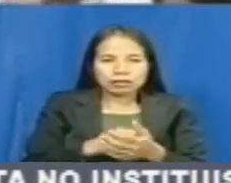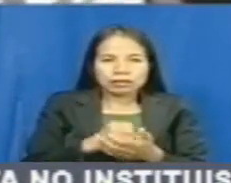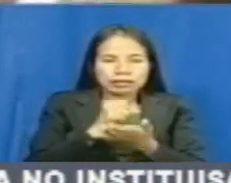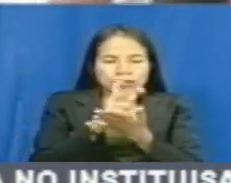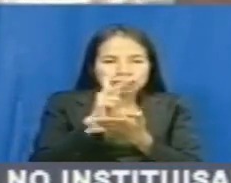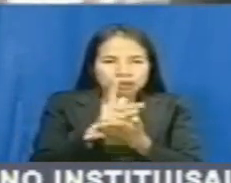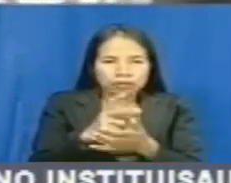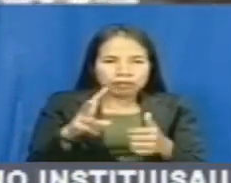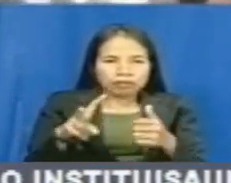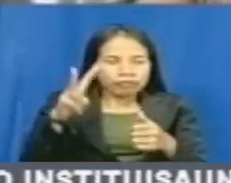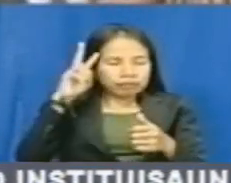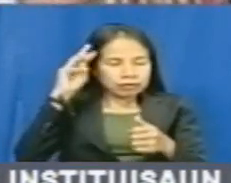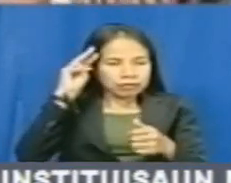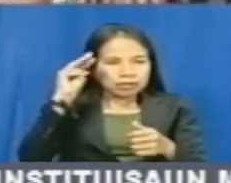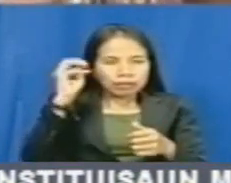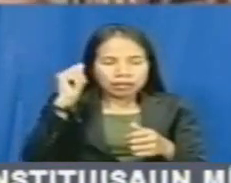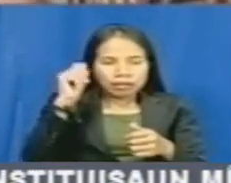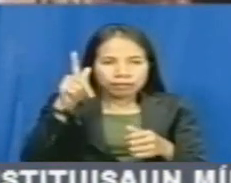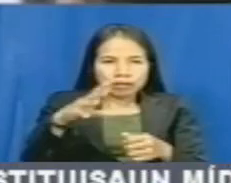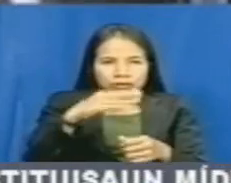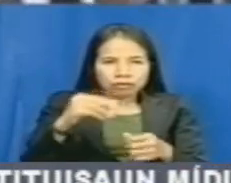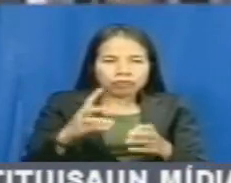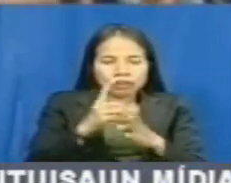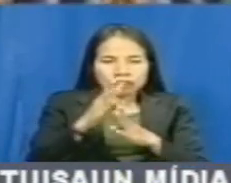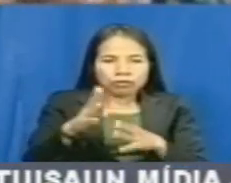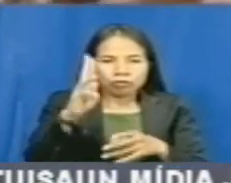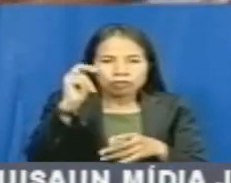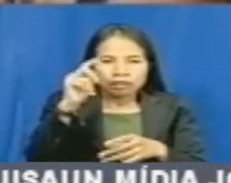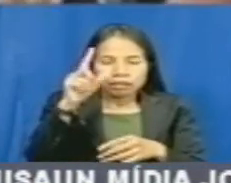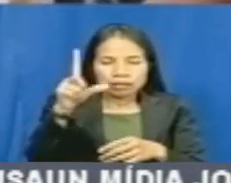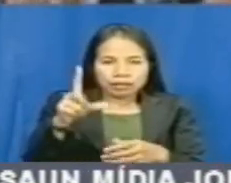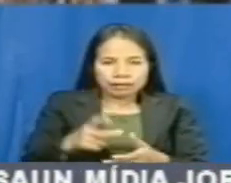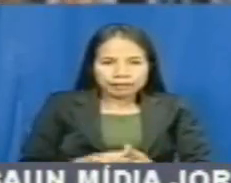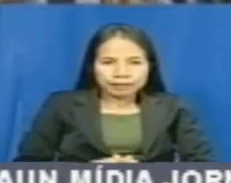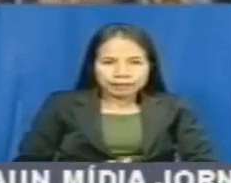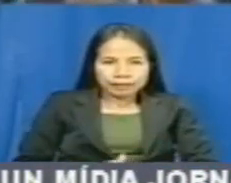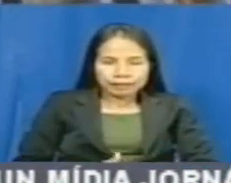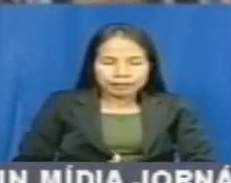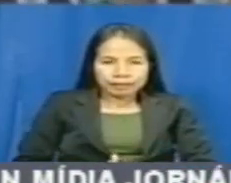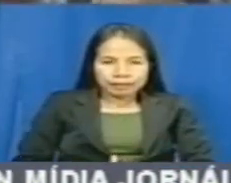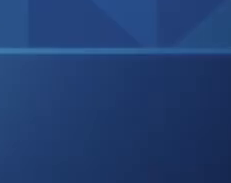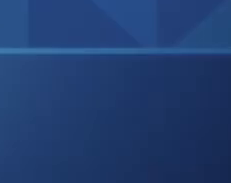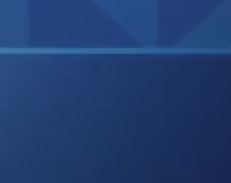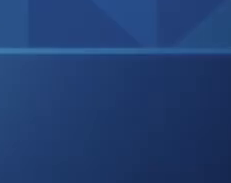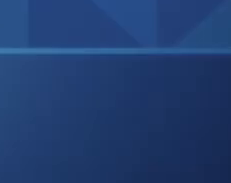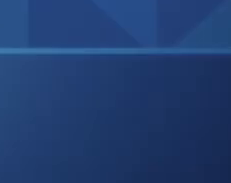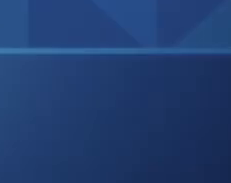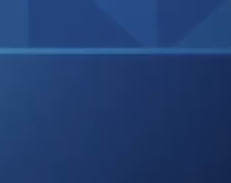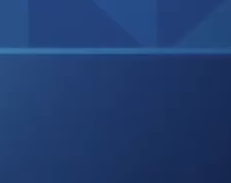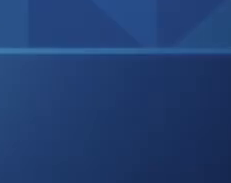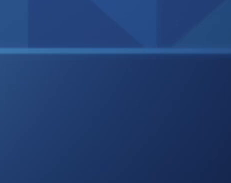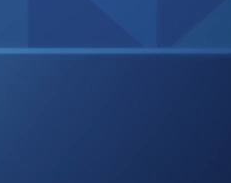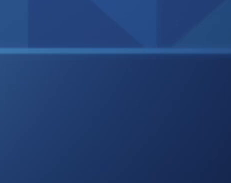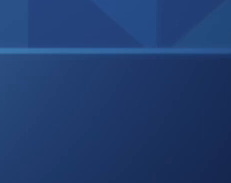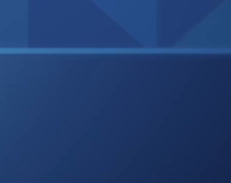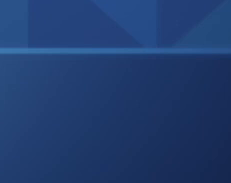vice-ministro Agricultor no Pescas, no reitor o Enteli. O município Hermera, Justiniano Nano, ba RTTL.